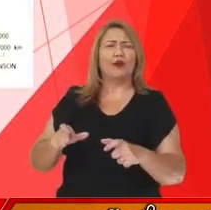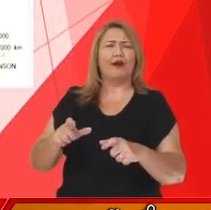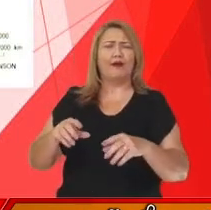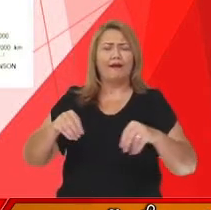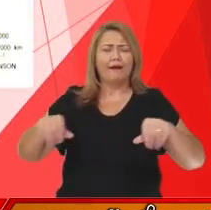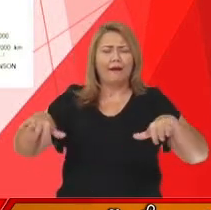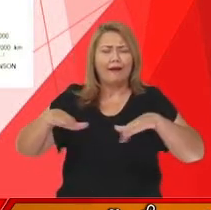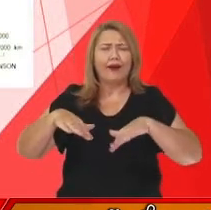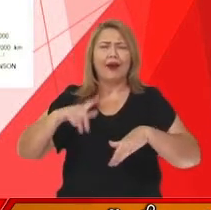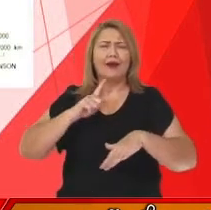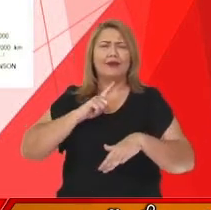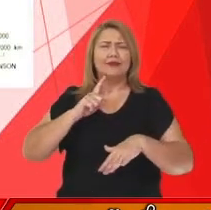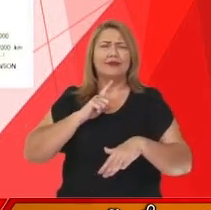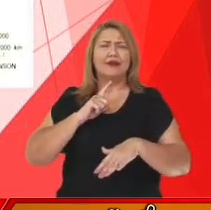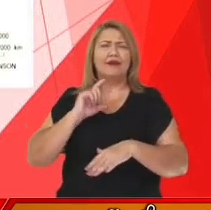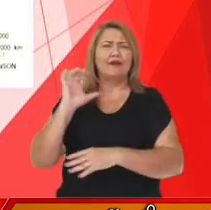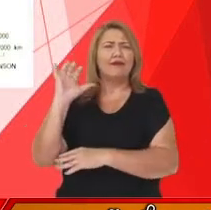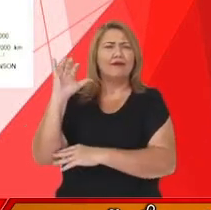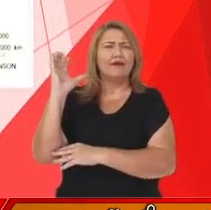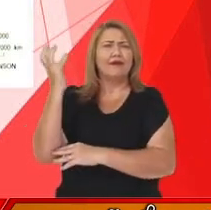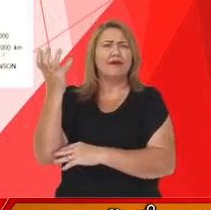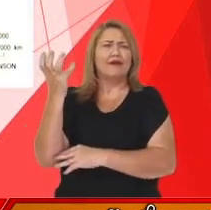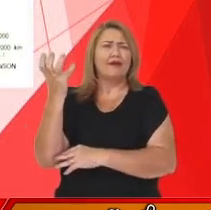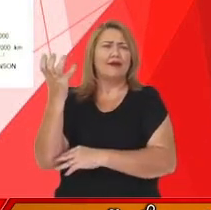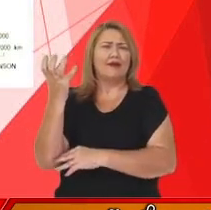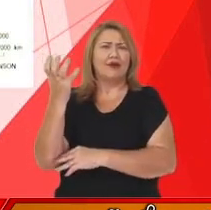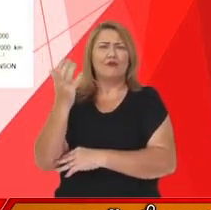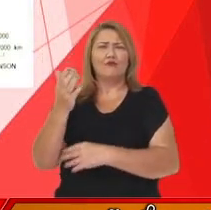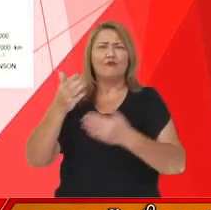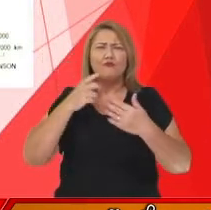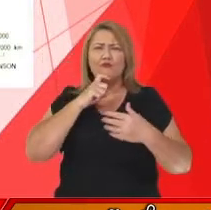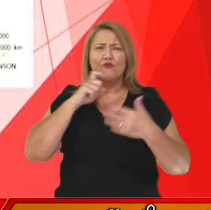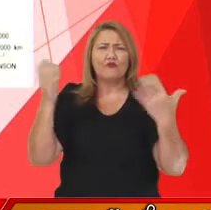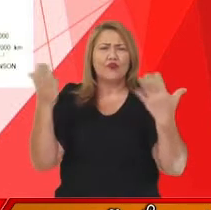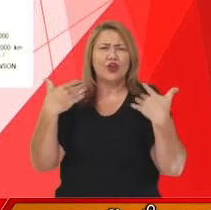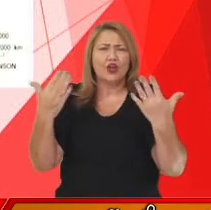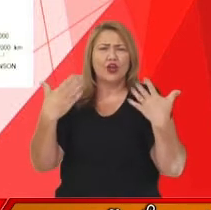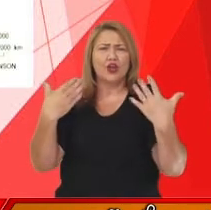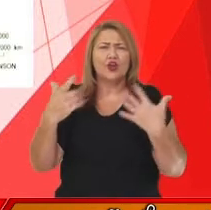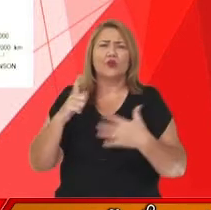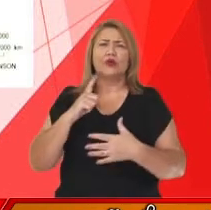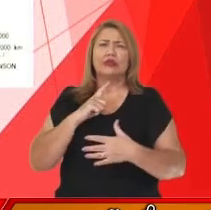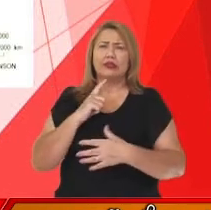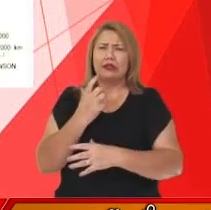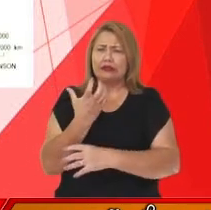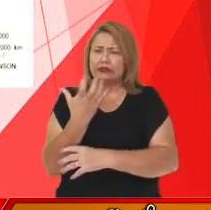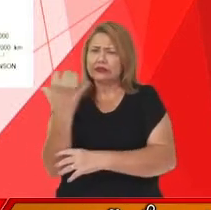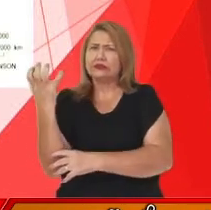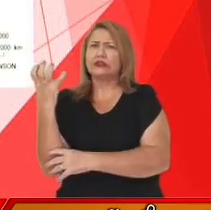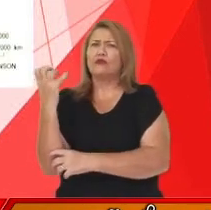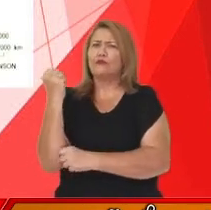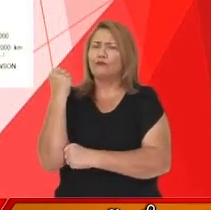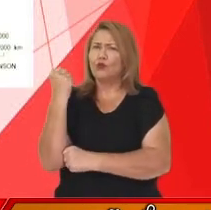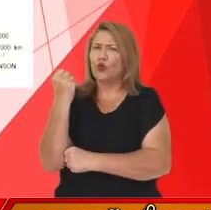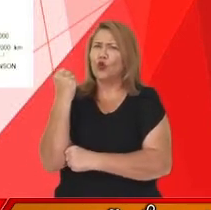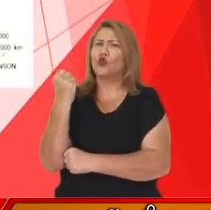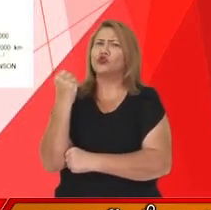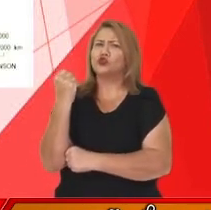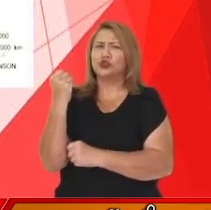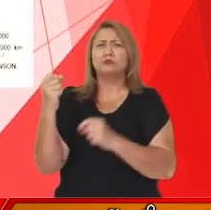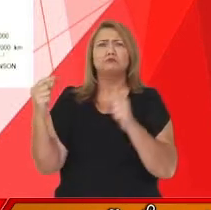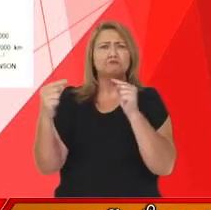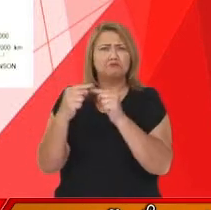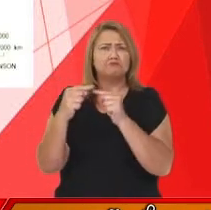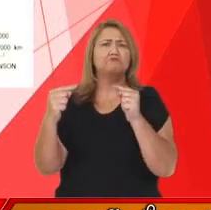polar apresenta vegetação do tipo Tundra que oferece maior resistência a esse